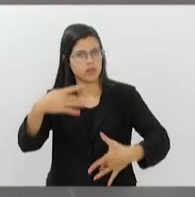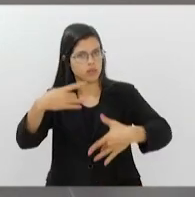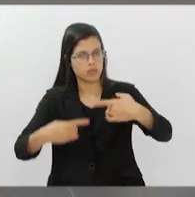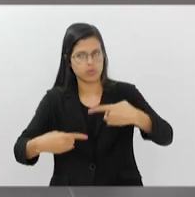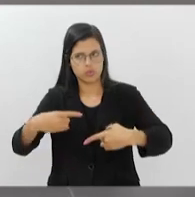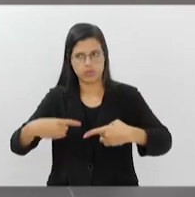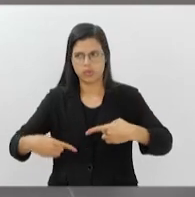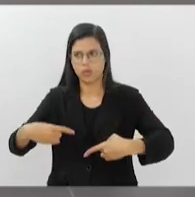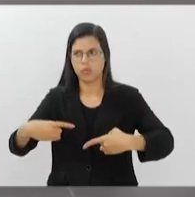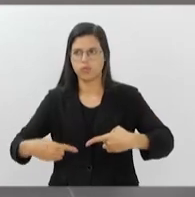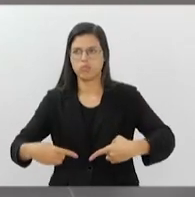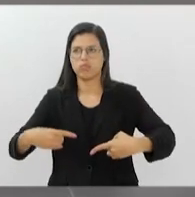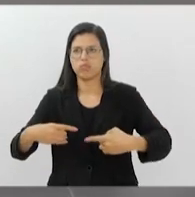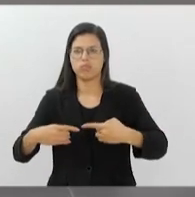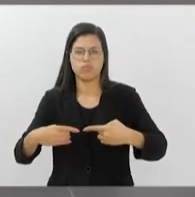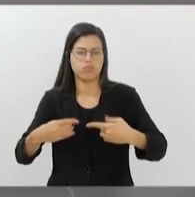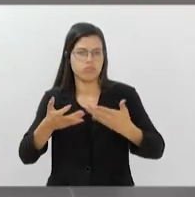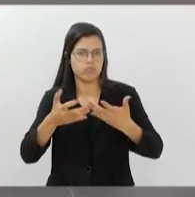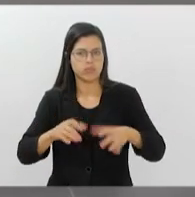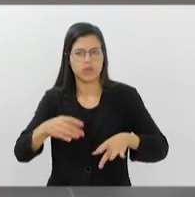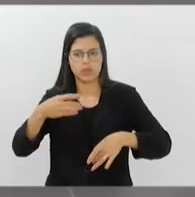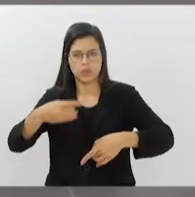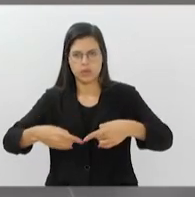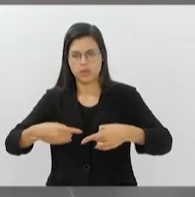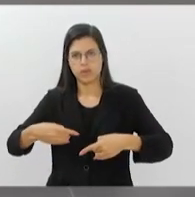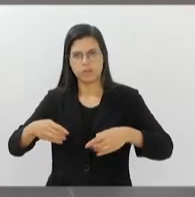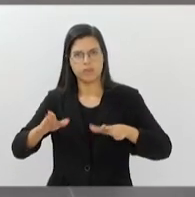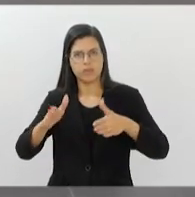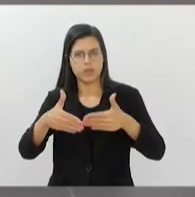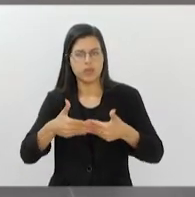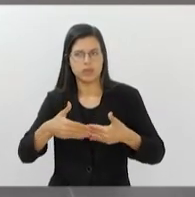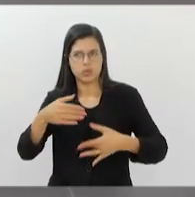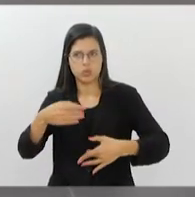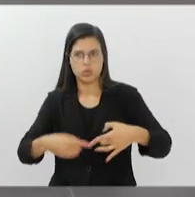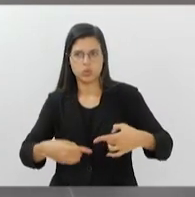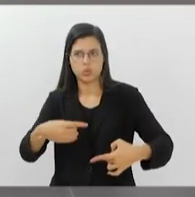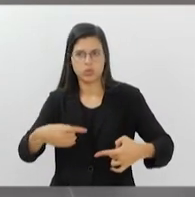discussão, não havendo quem queira discutir, encerrada a discussão.